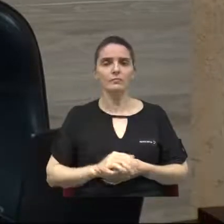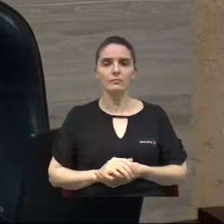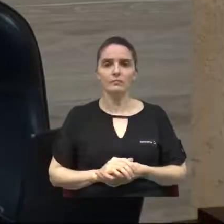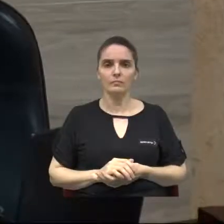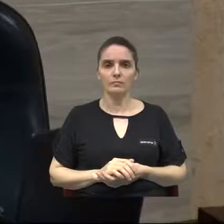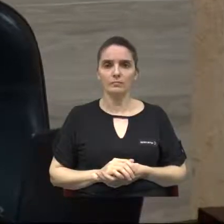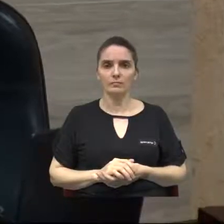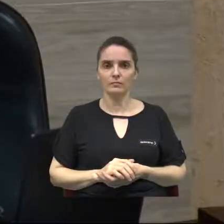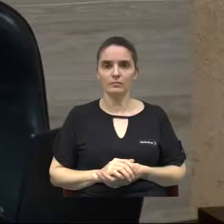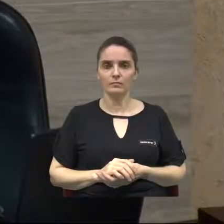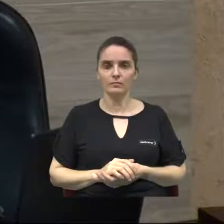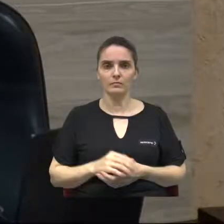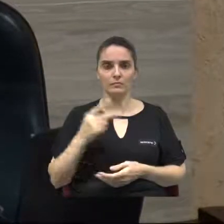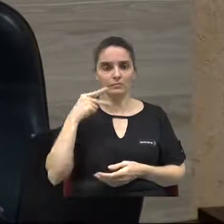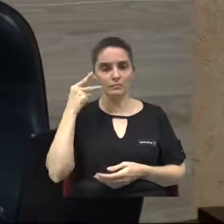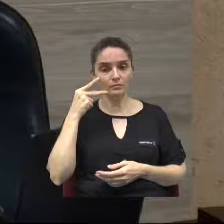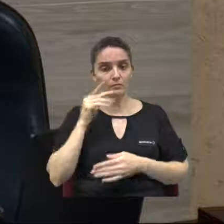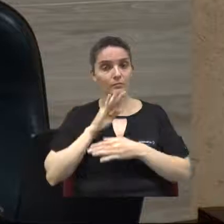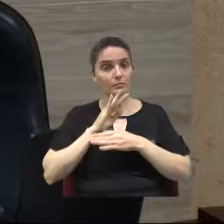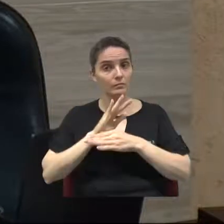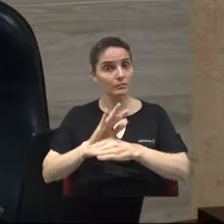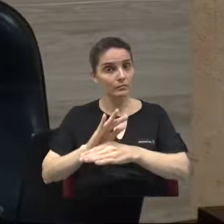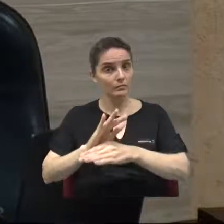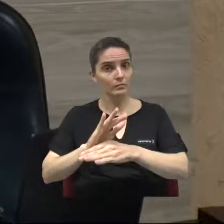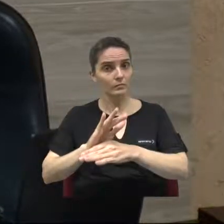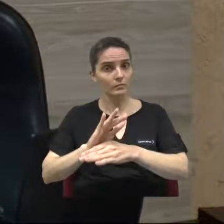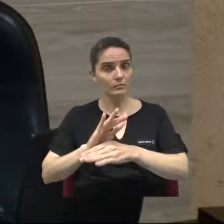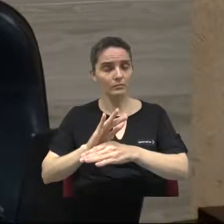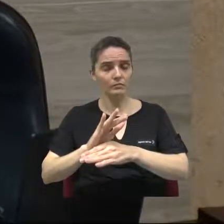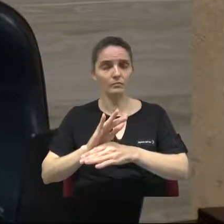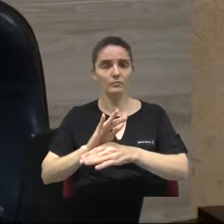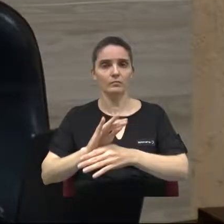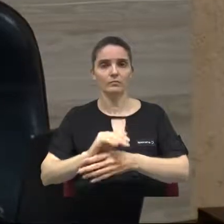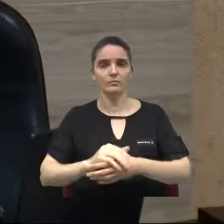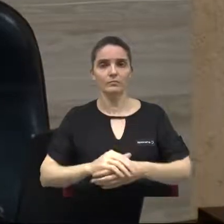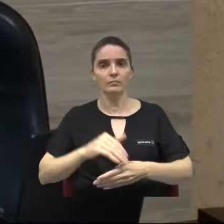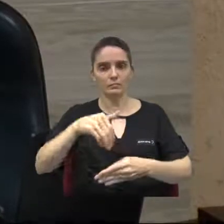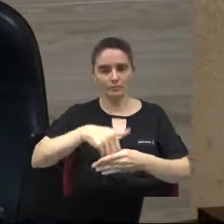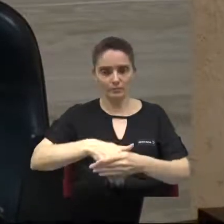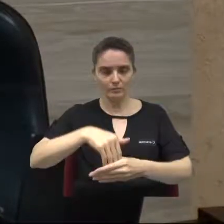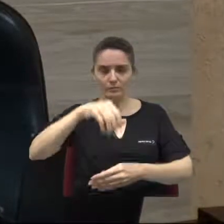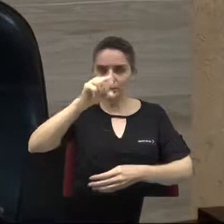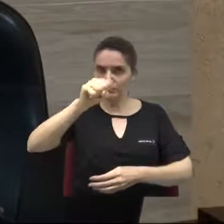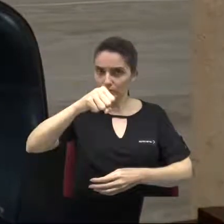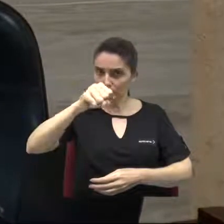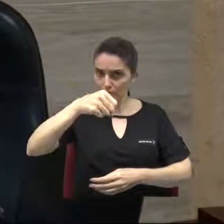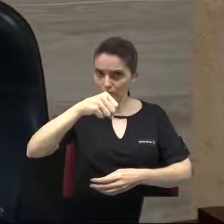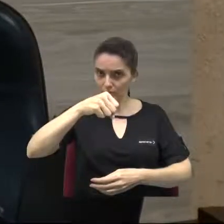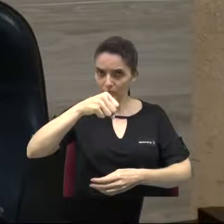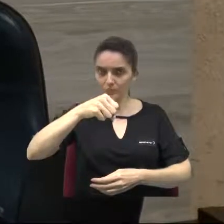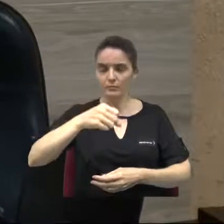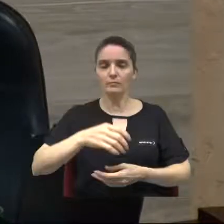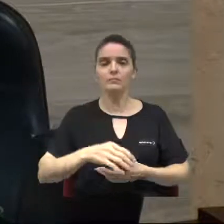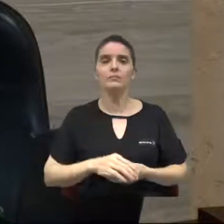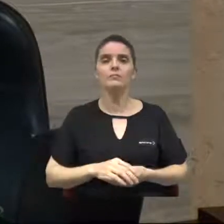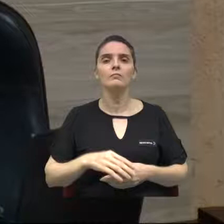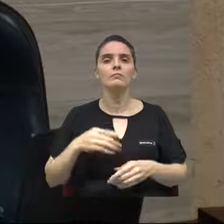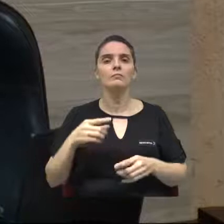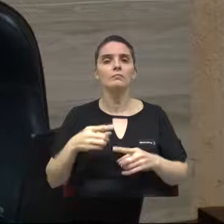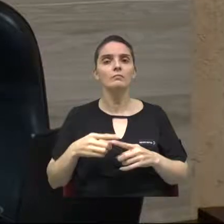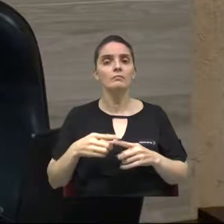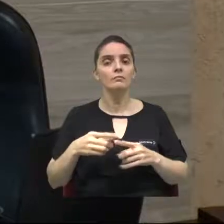casa auxiliá-lo, dando a nossa votação favorável para que realmente se tornasse